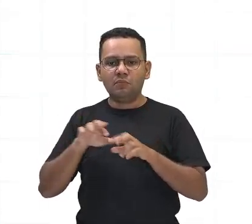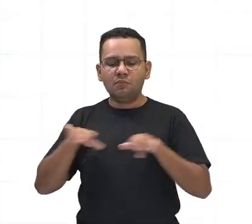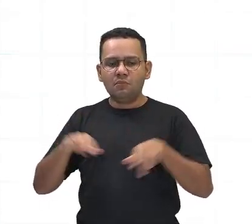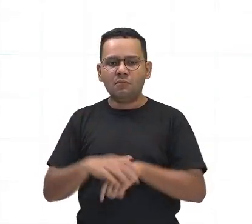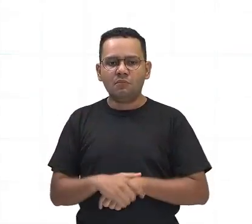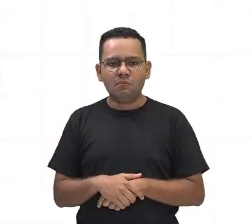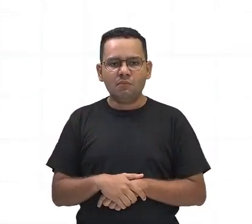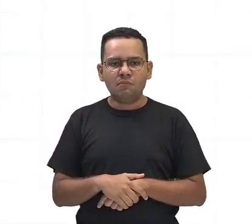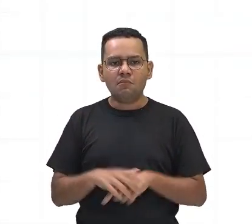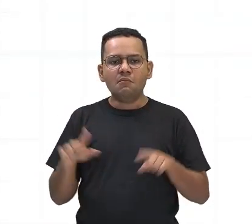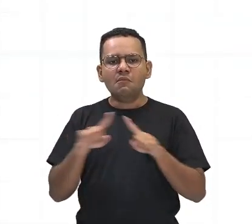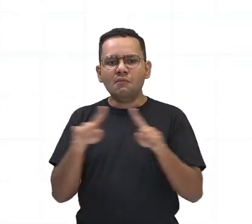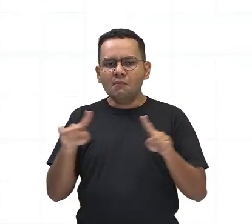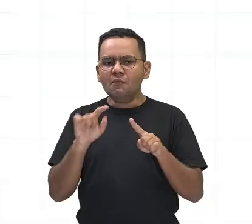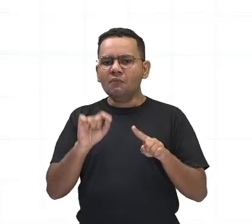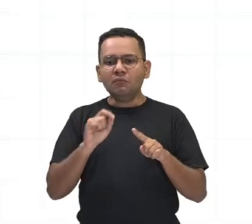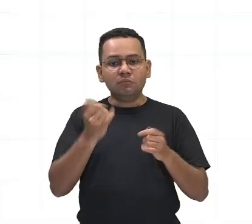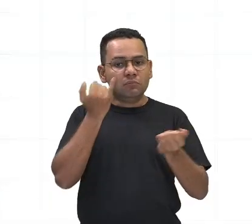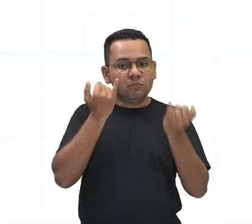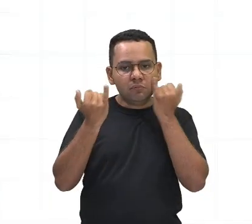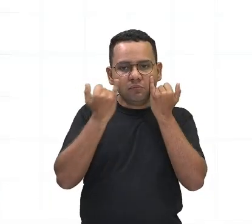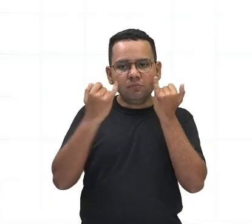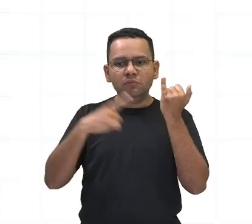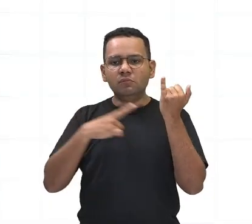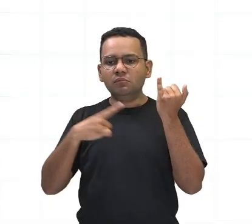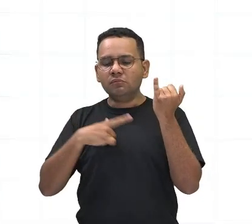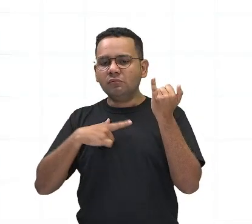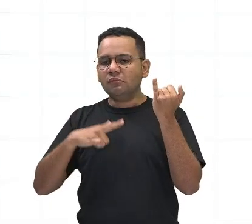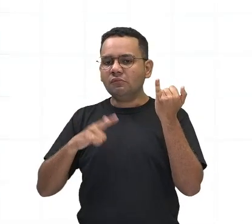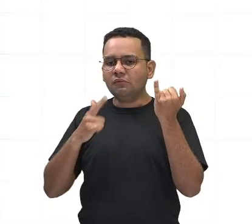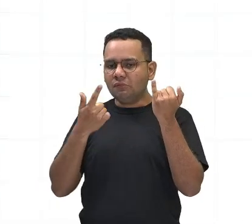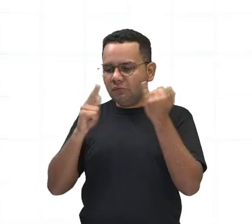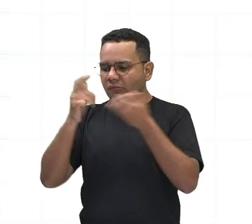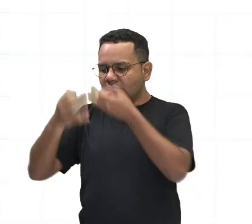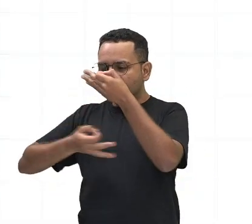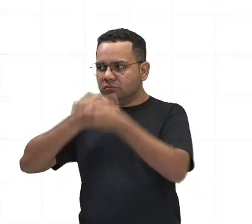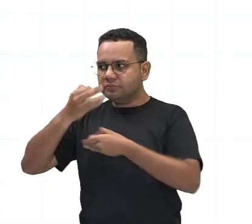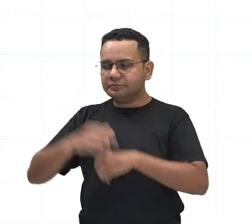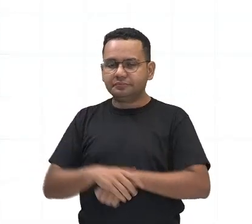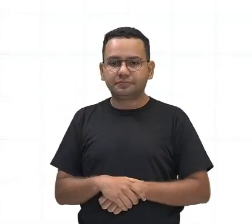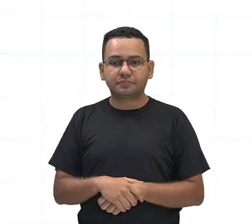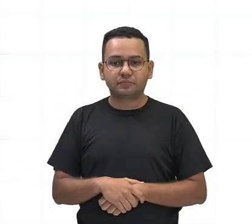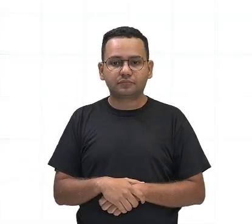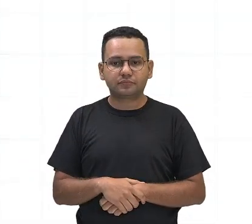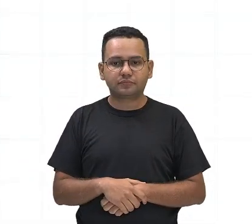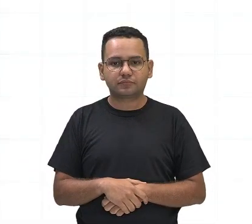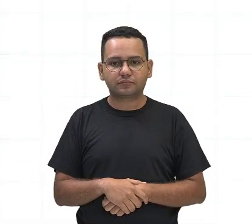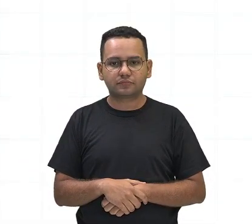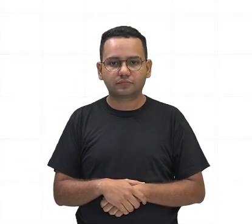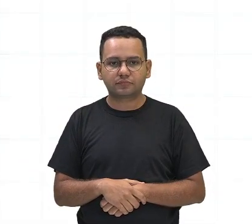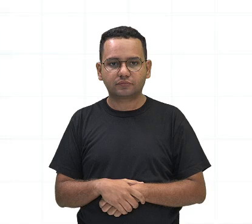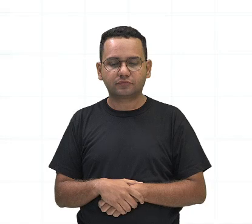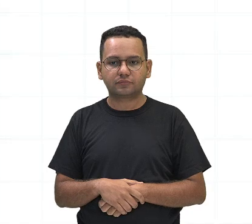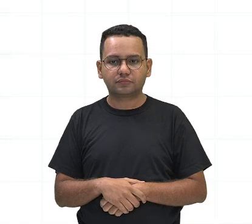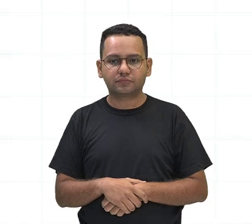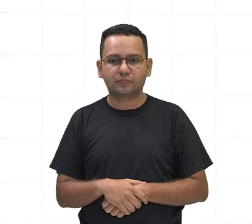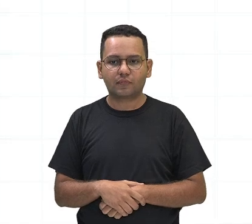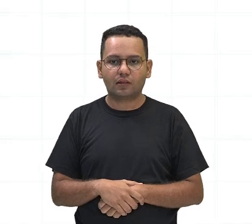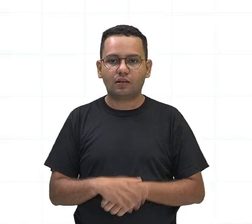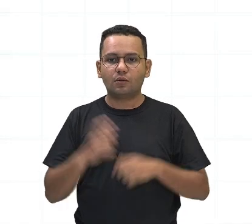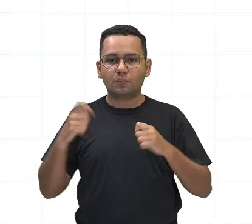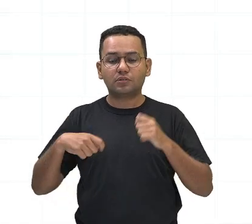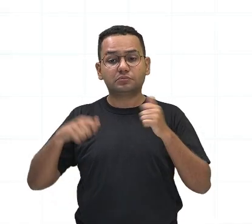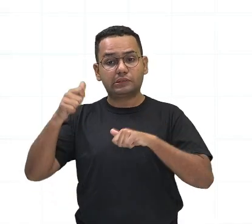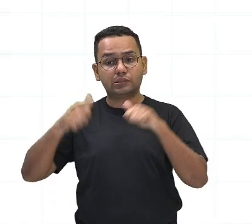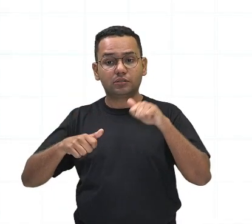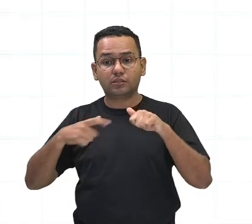um fato e também vai trazer uma opinião, para que a gente analise, né? Veja a diferença,